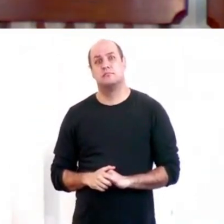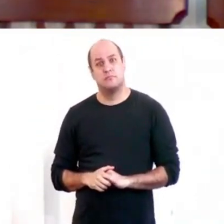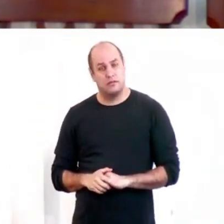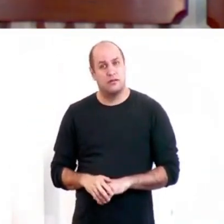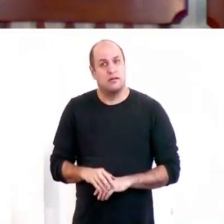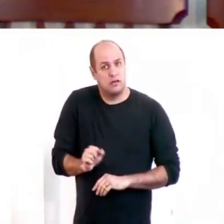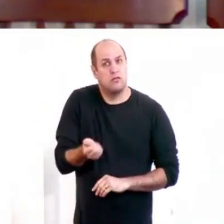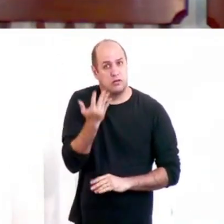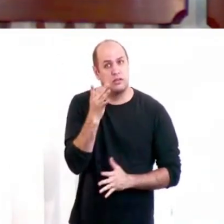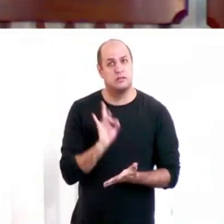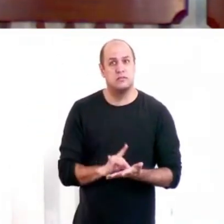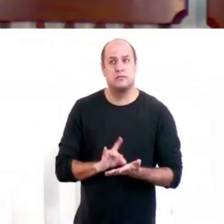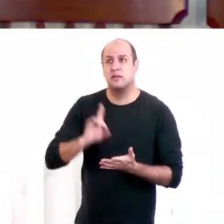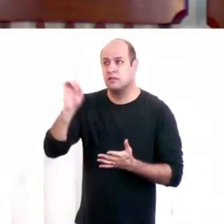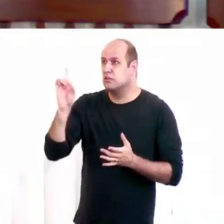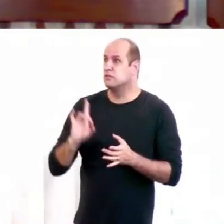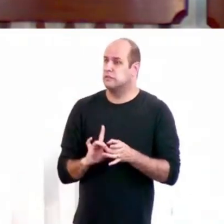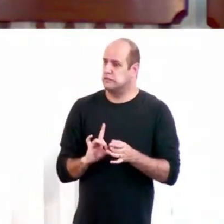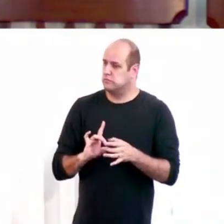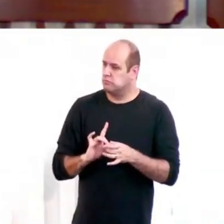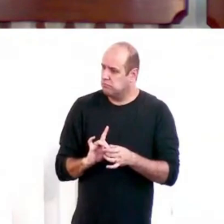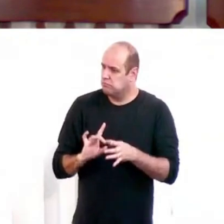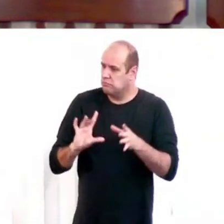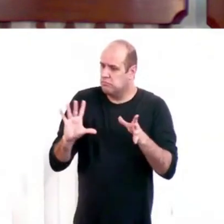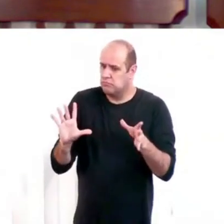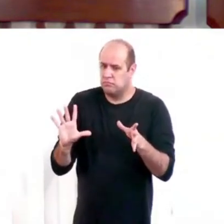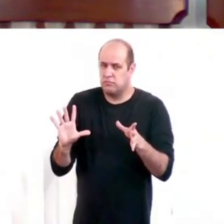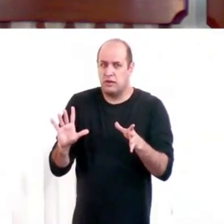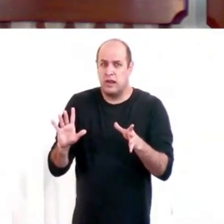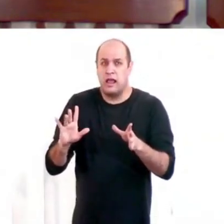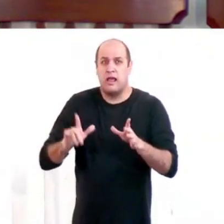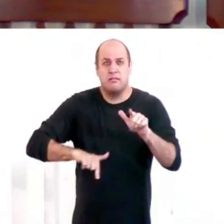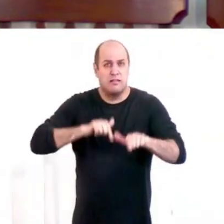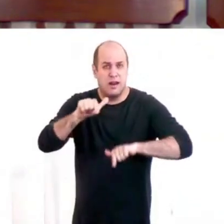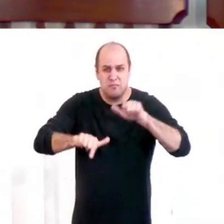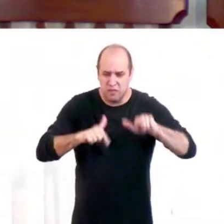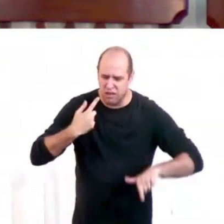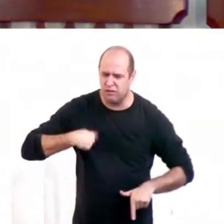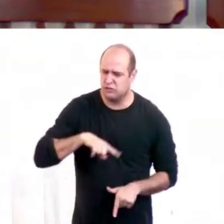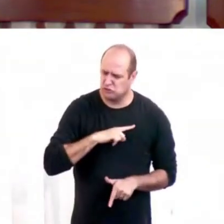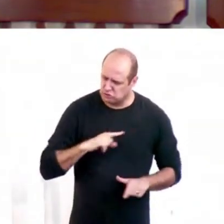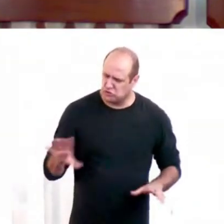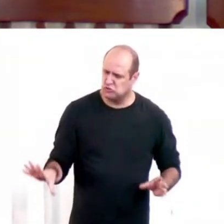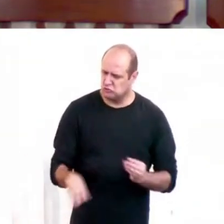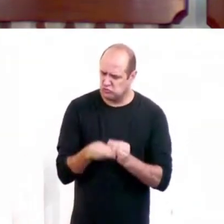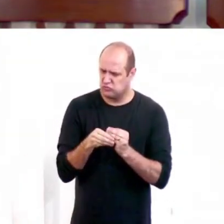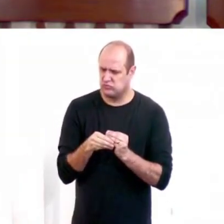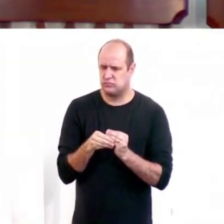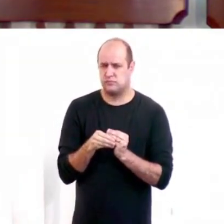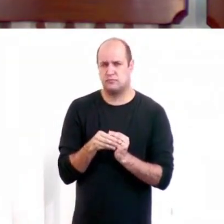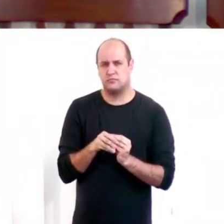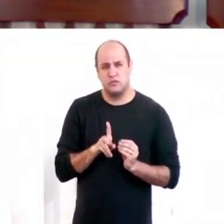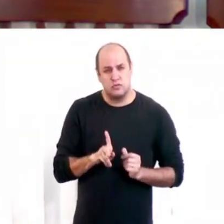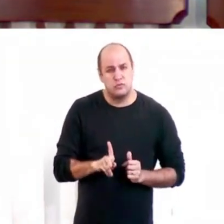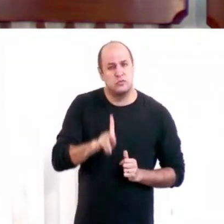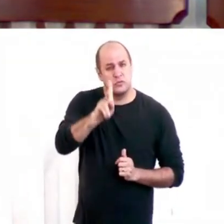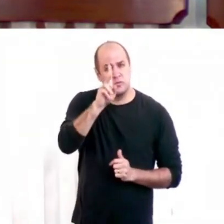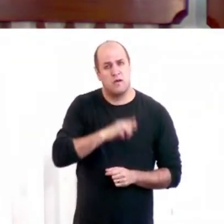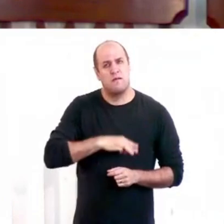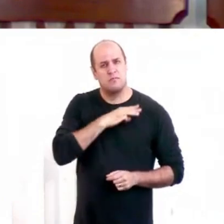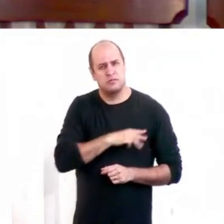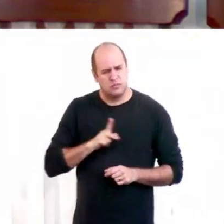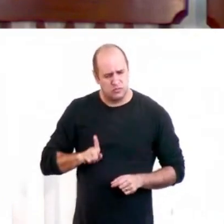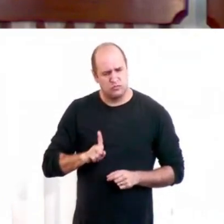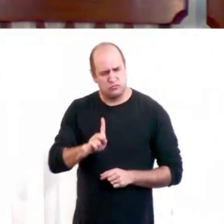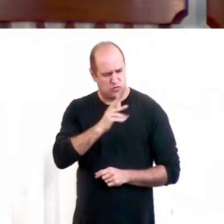Deus está permitindo a igreja fazer através de vocês no mundo. Continuem com essa missão, continuem com o